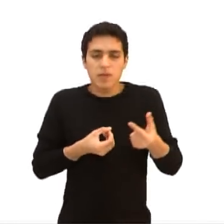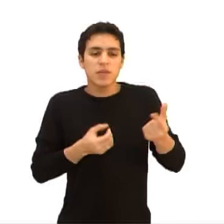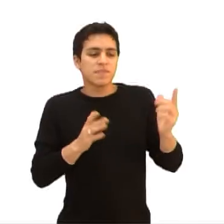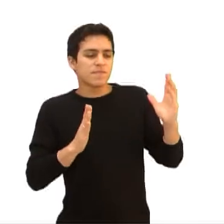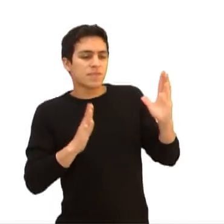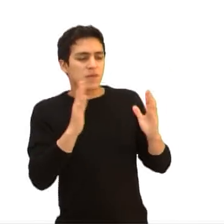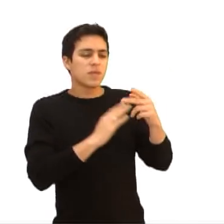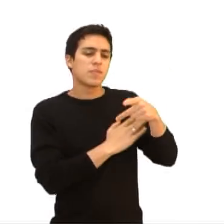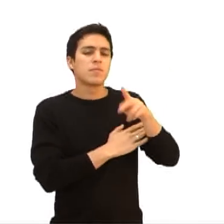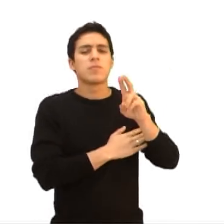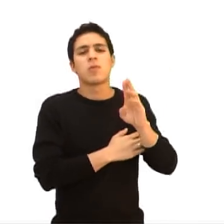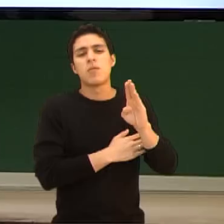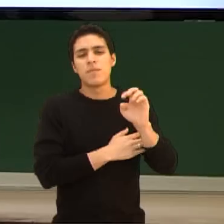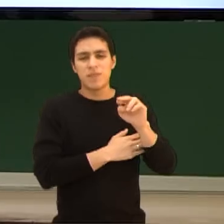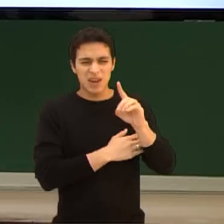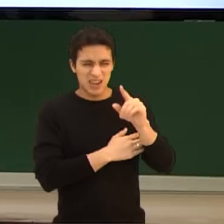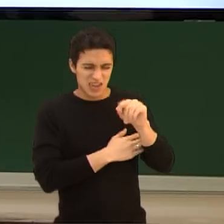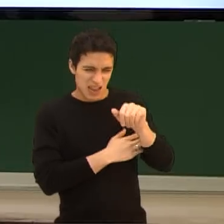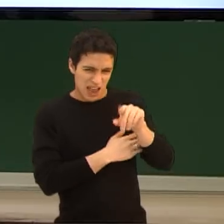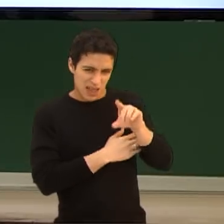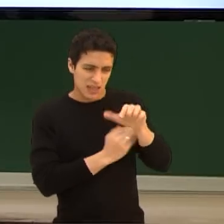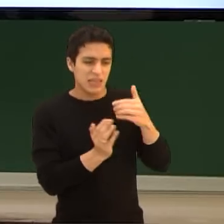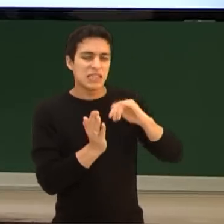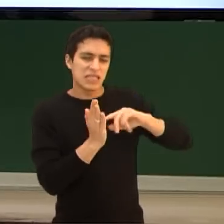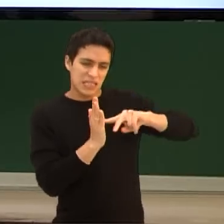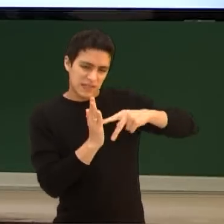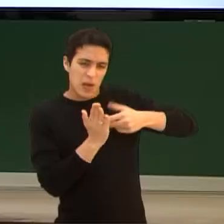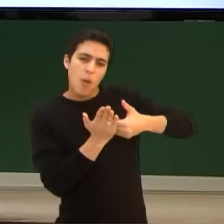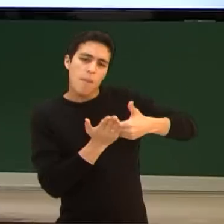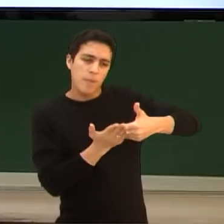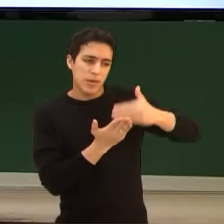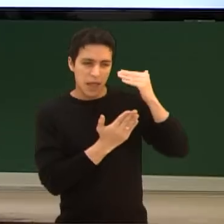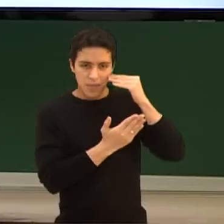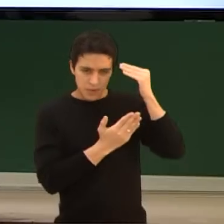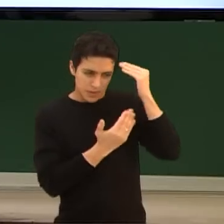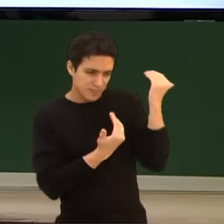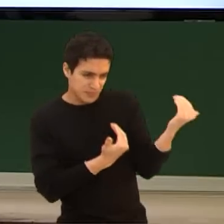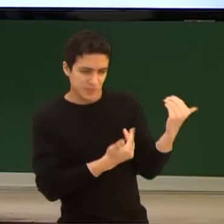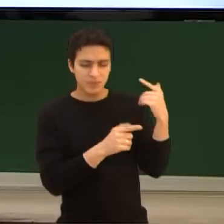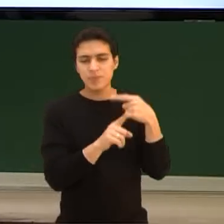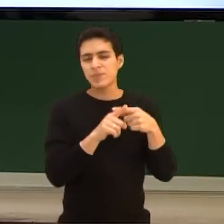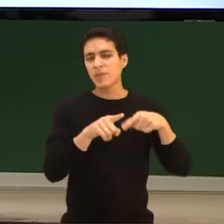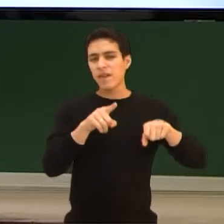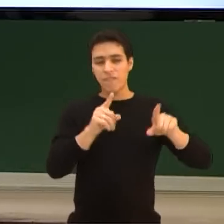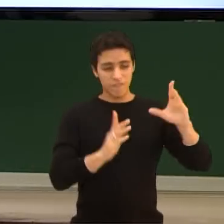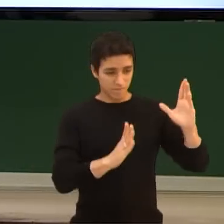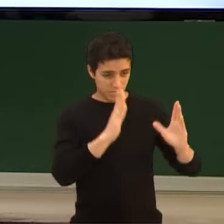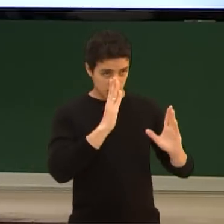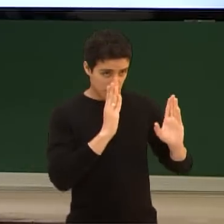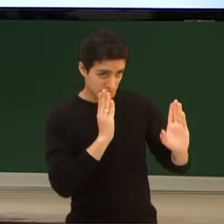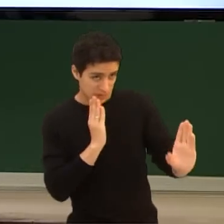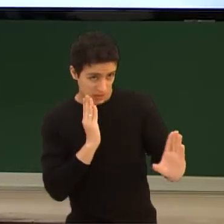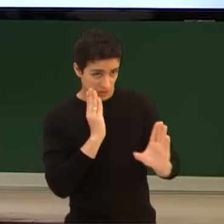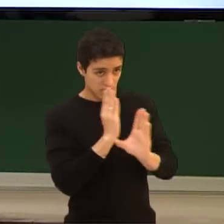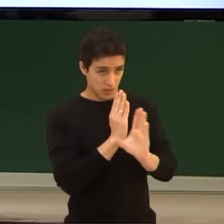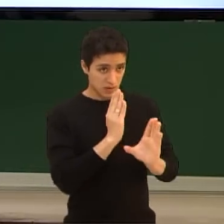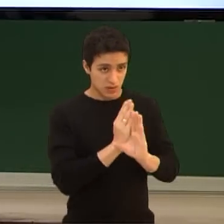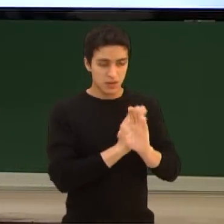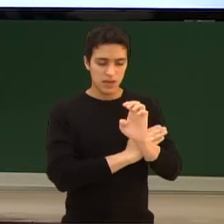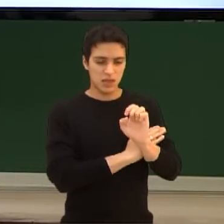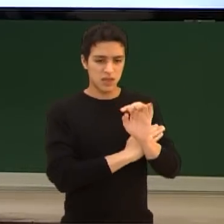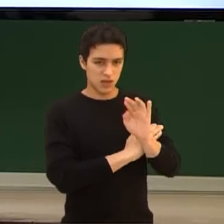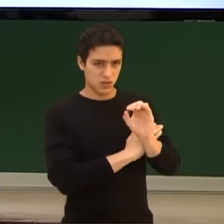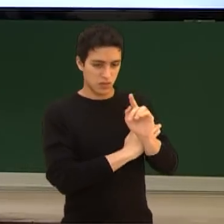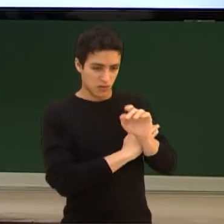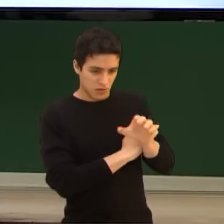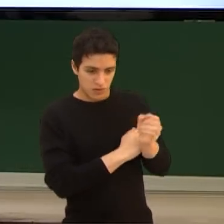é aquela fase do início da adolescência, né? Por que é nessa fase? Porque através da ação do estrógeno